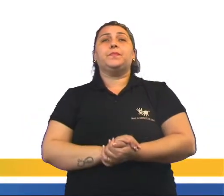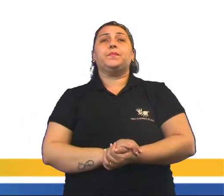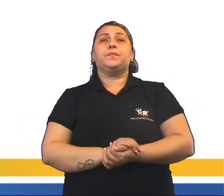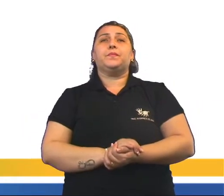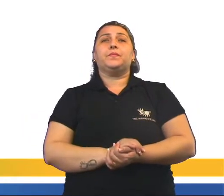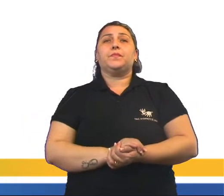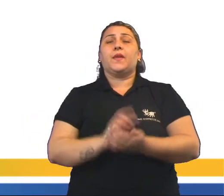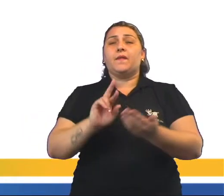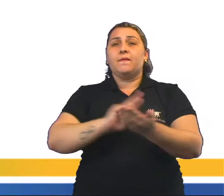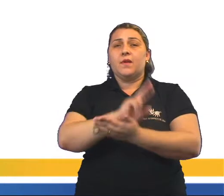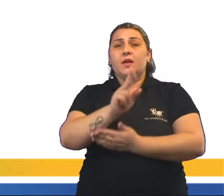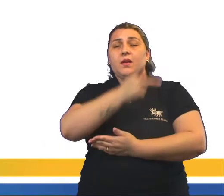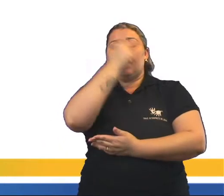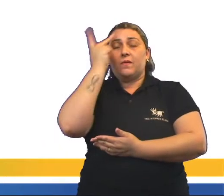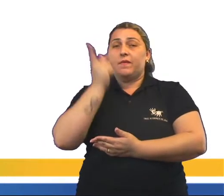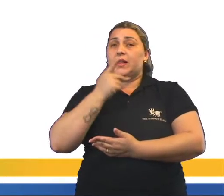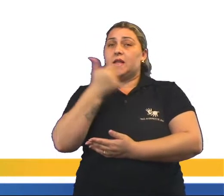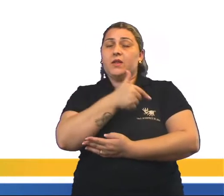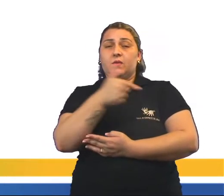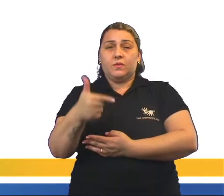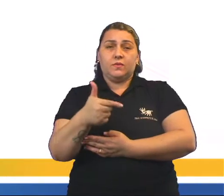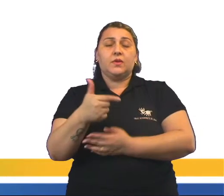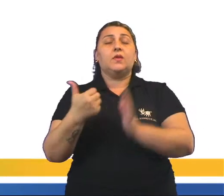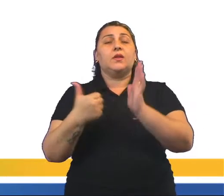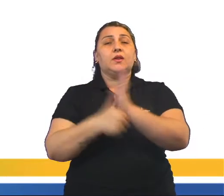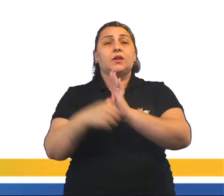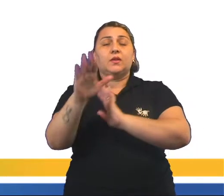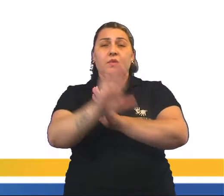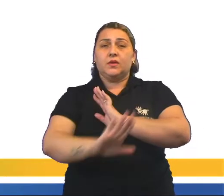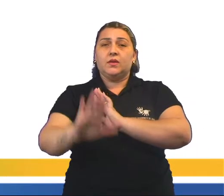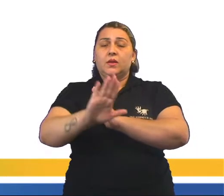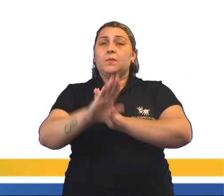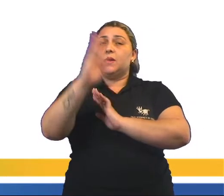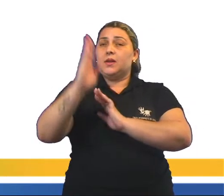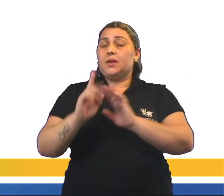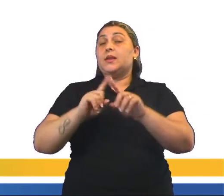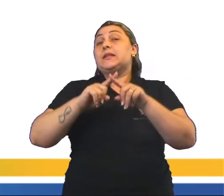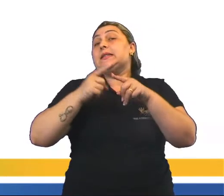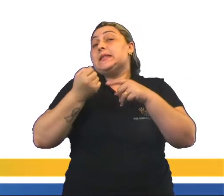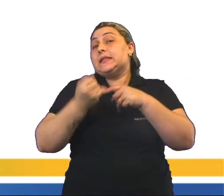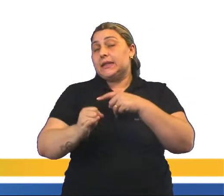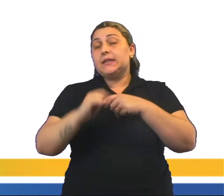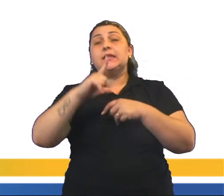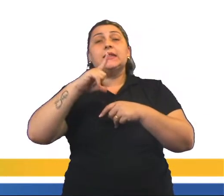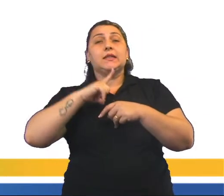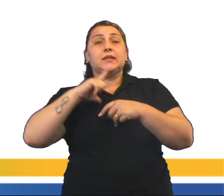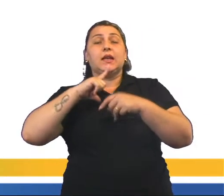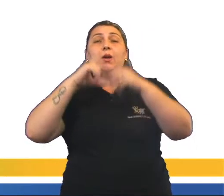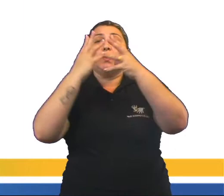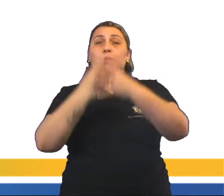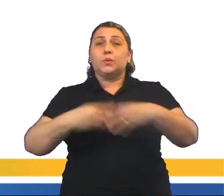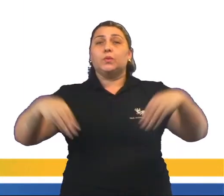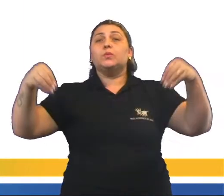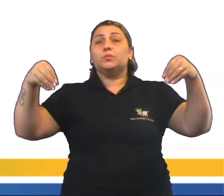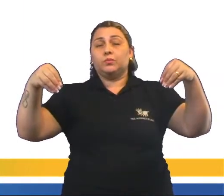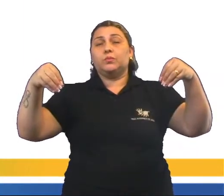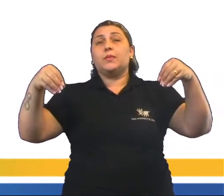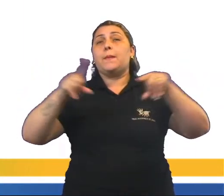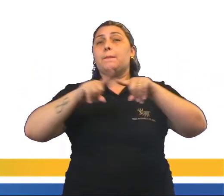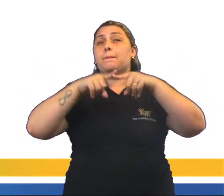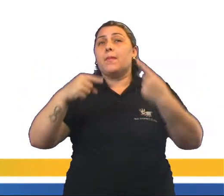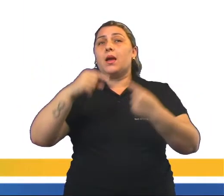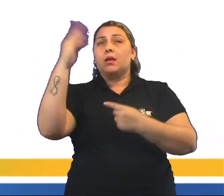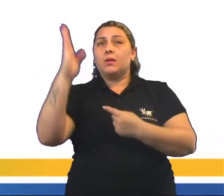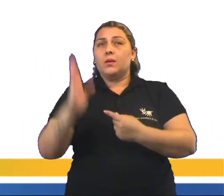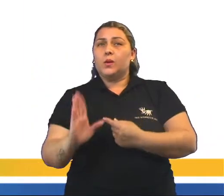esse motivo, várias pessoas afirmam que não existe uma identidade nacional brasileira. E se existe, ela está desaparecendo. Mas no